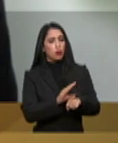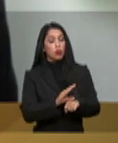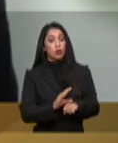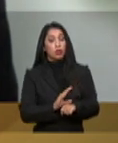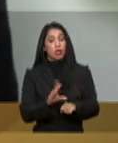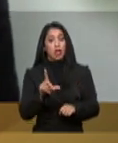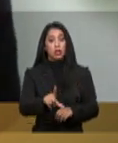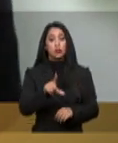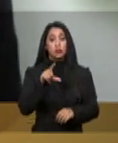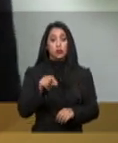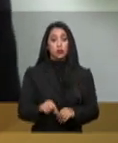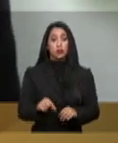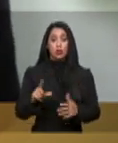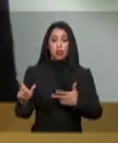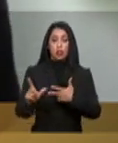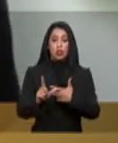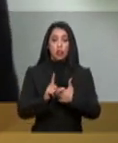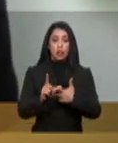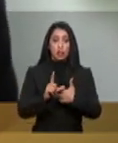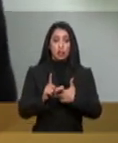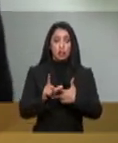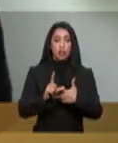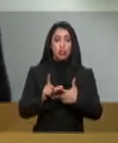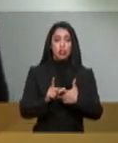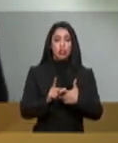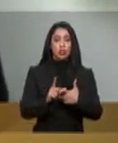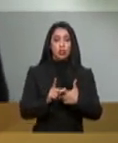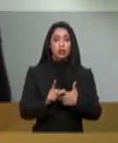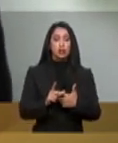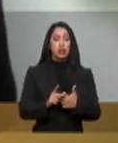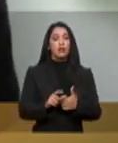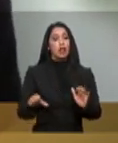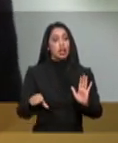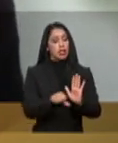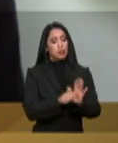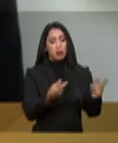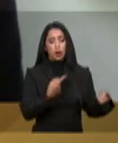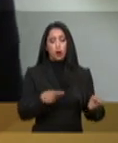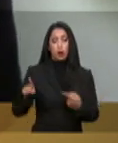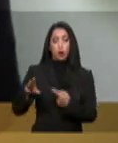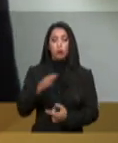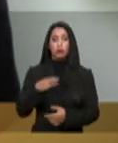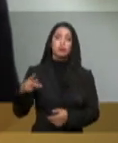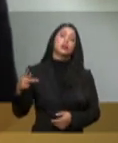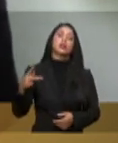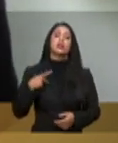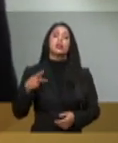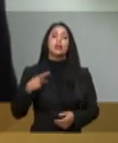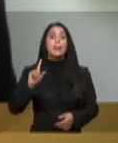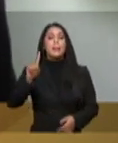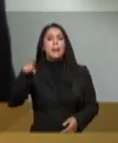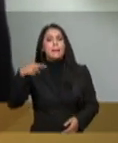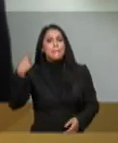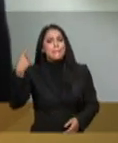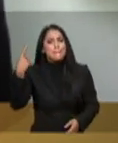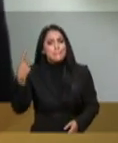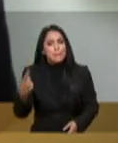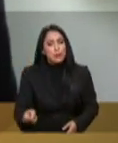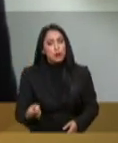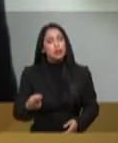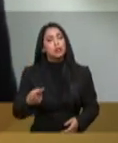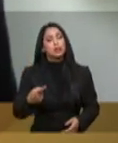opção legislativa de determinar o envio da notícia crimes ao Ministério Público somente depois de a tutela do